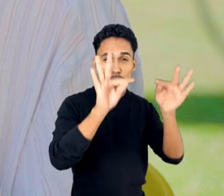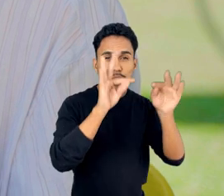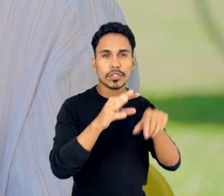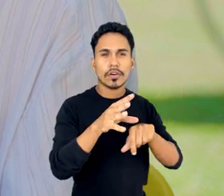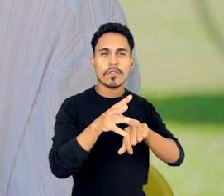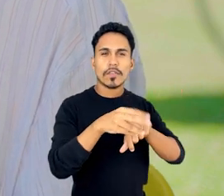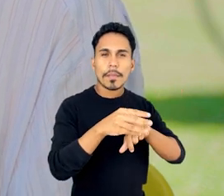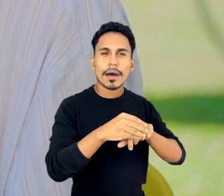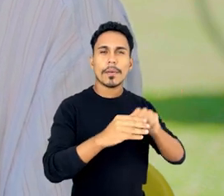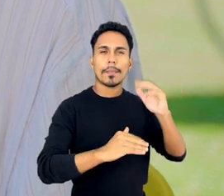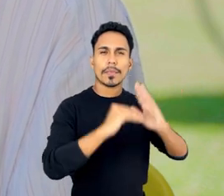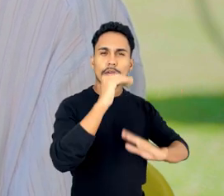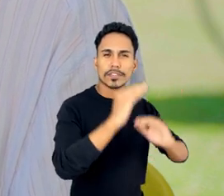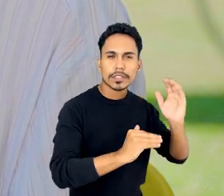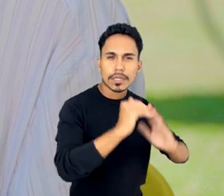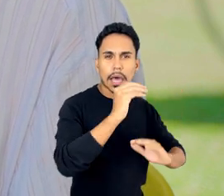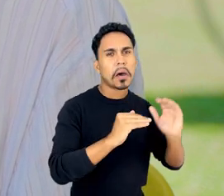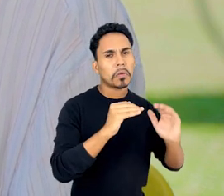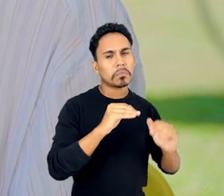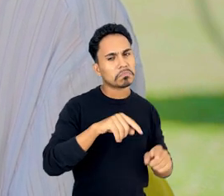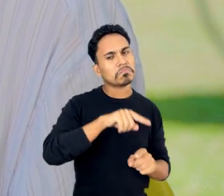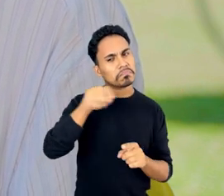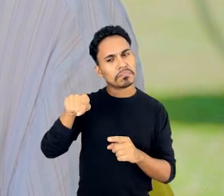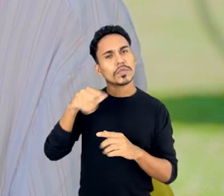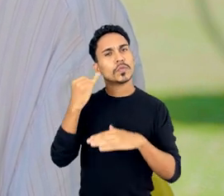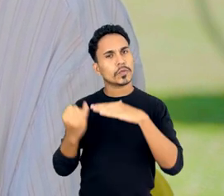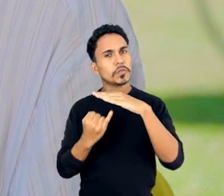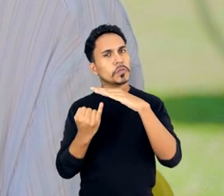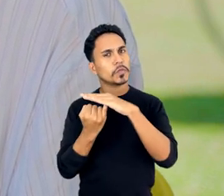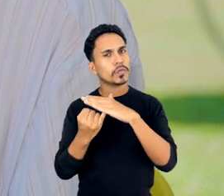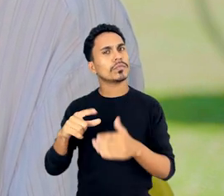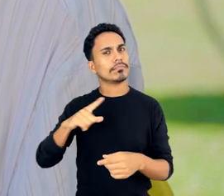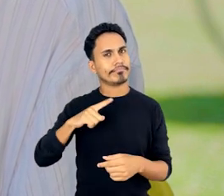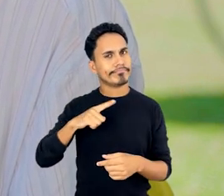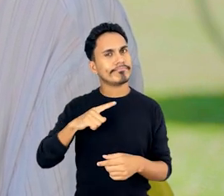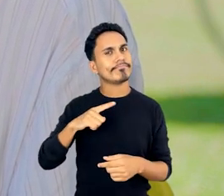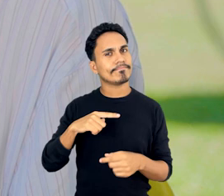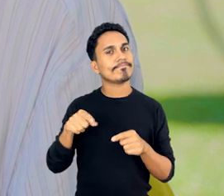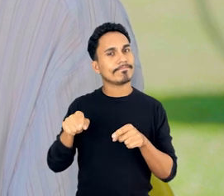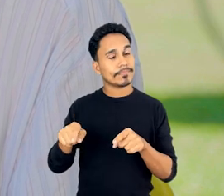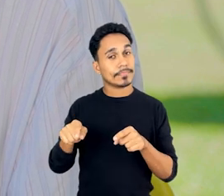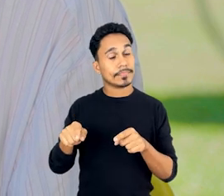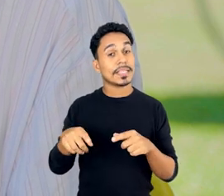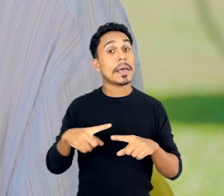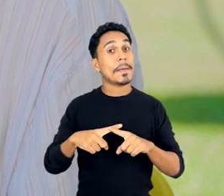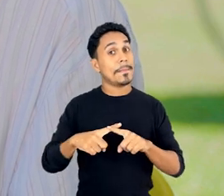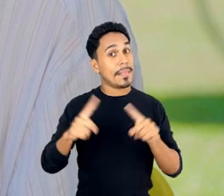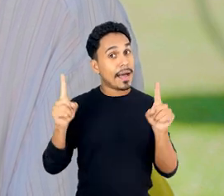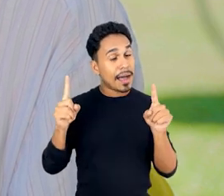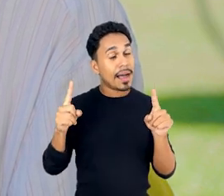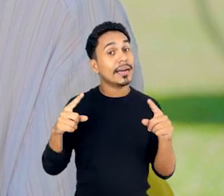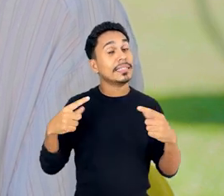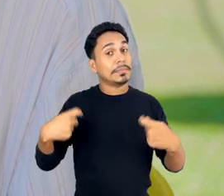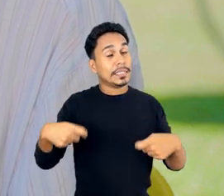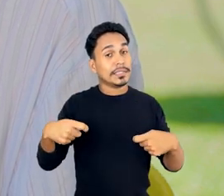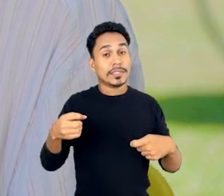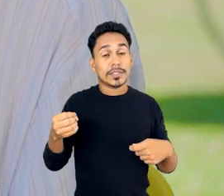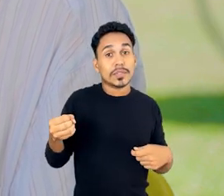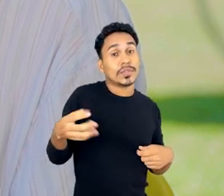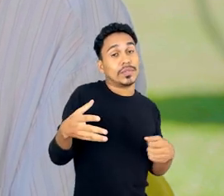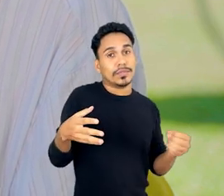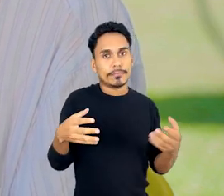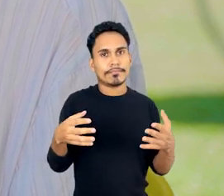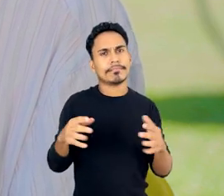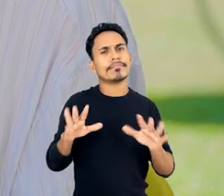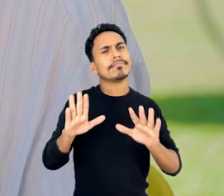formação profissional e formação técnica os institutos T um papel a aí mais importante e que de